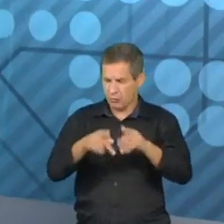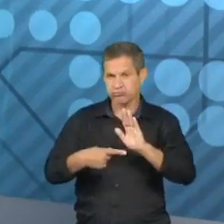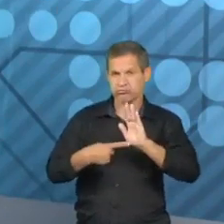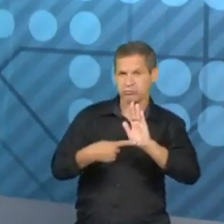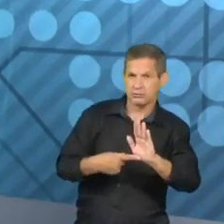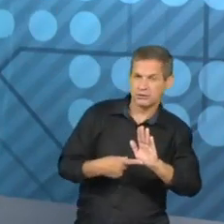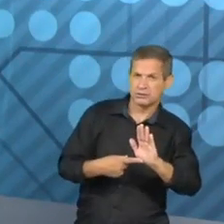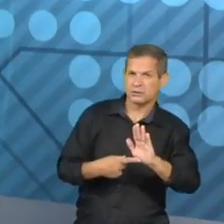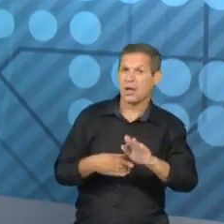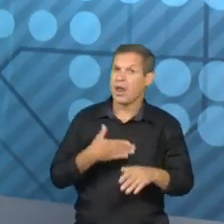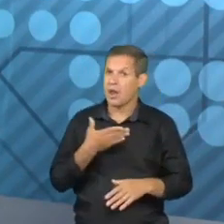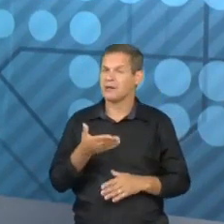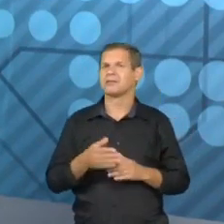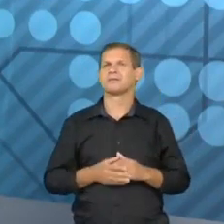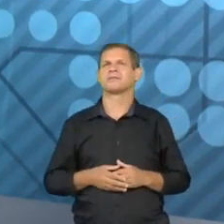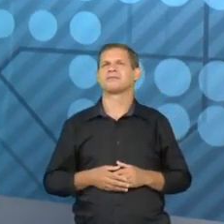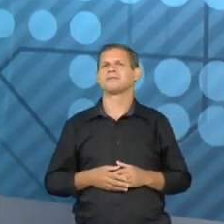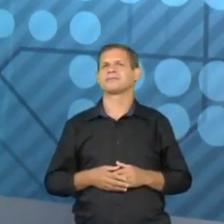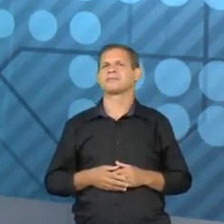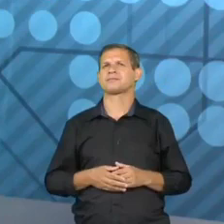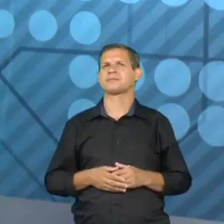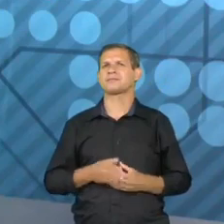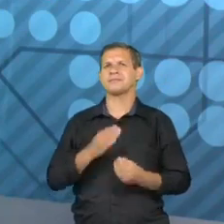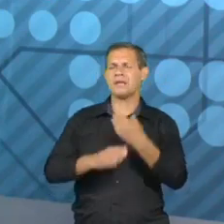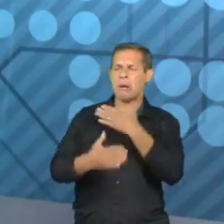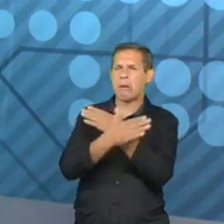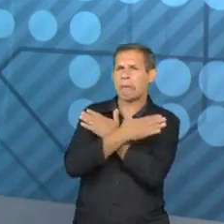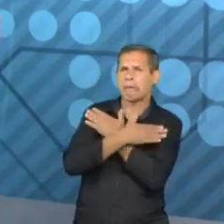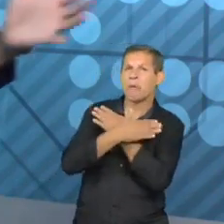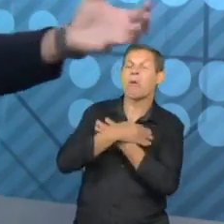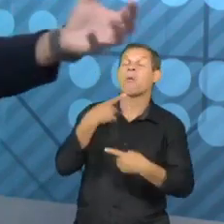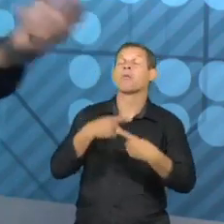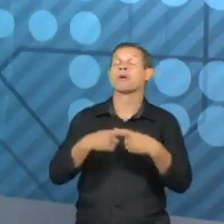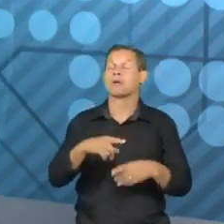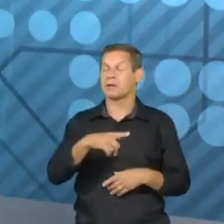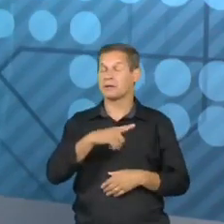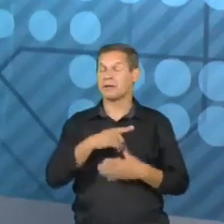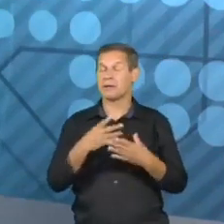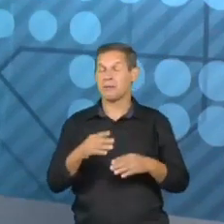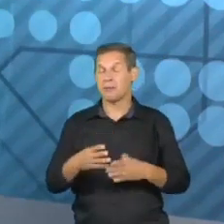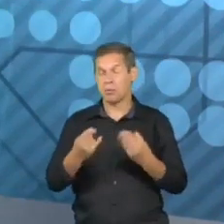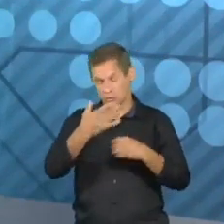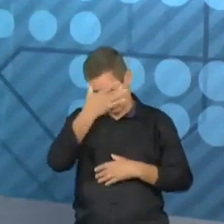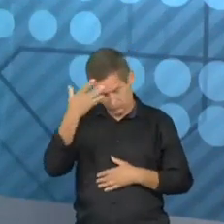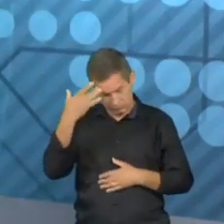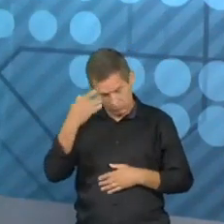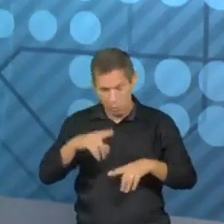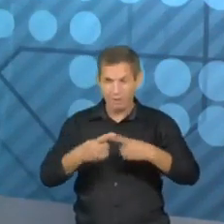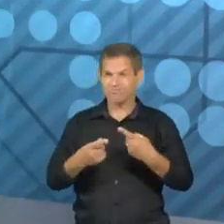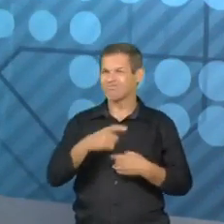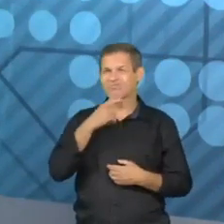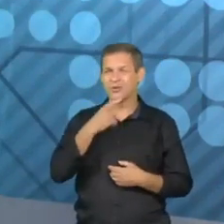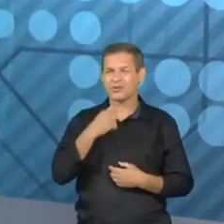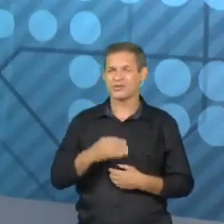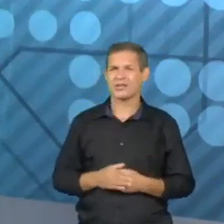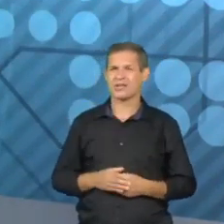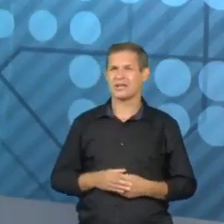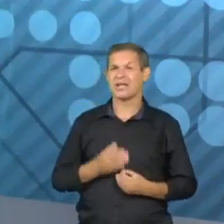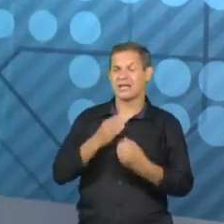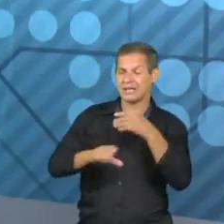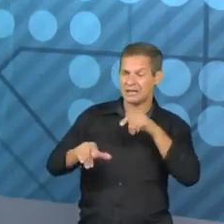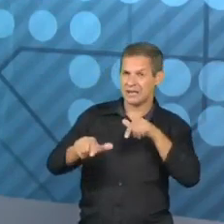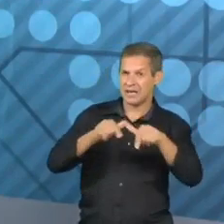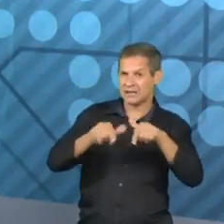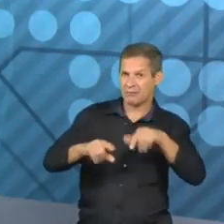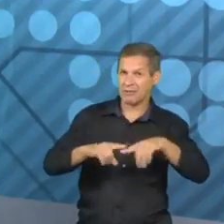apresenta. Então, gera desemprego, porque você está chegando mais pessoas, mas você não está gerando mais empregos.